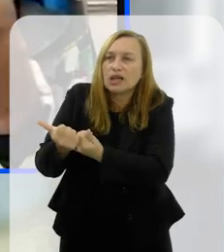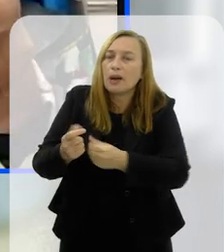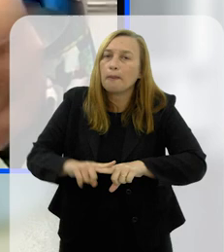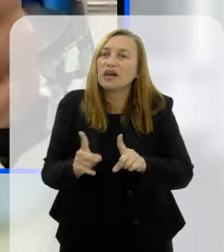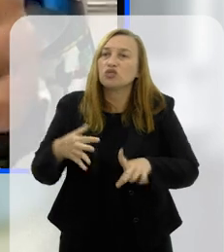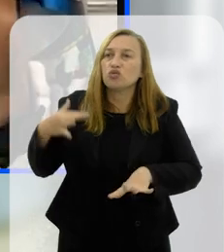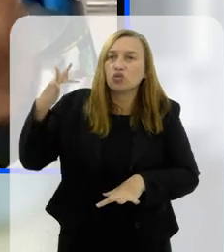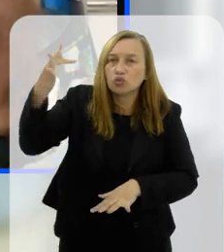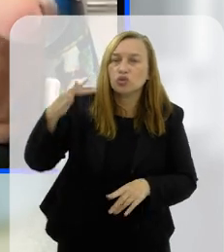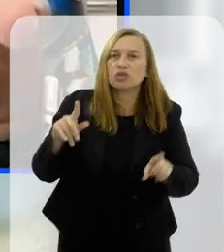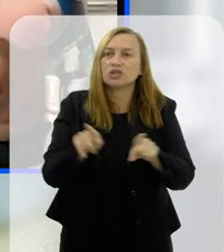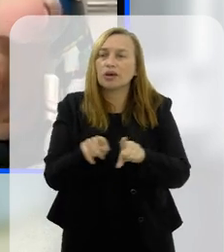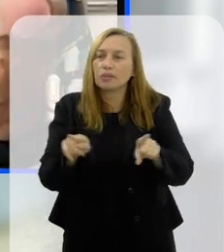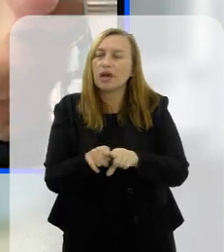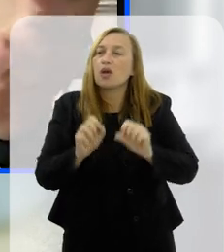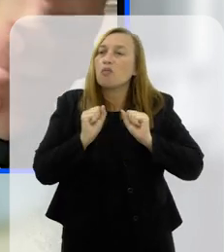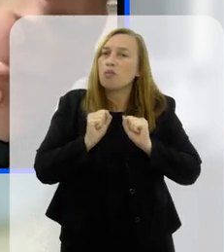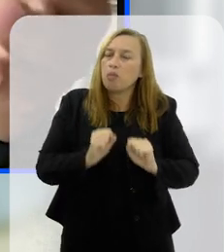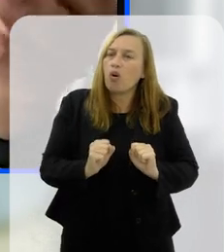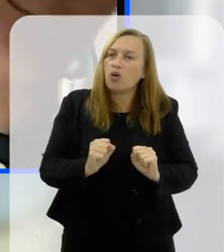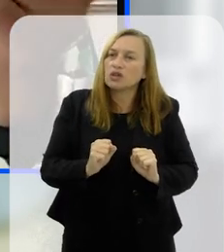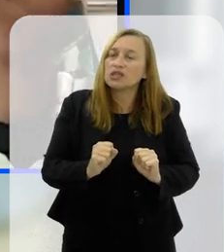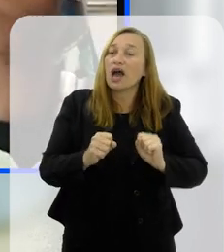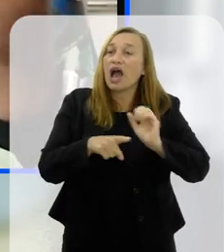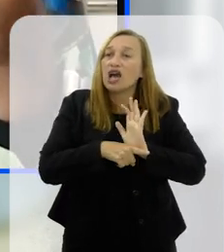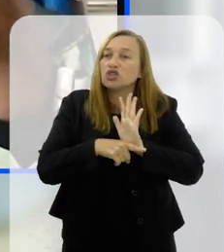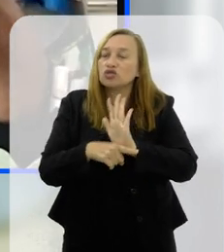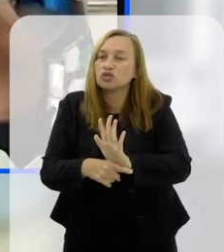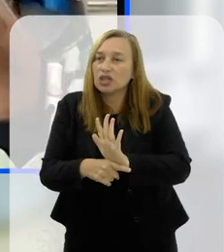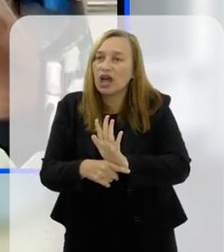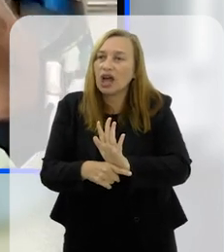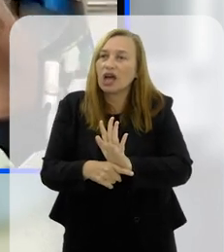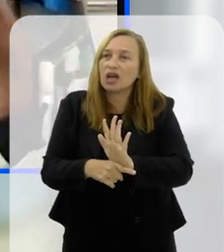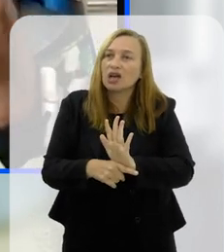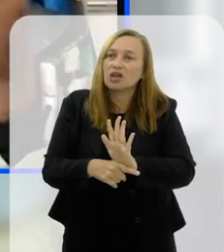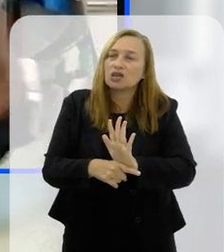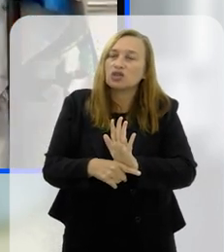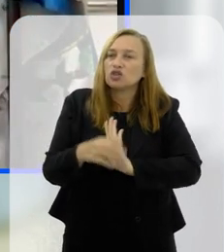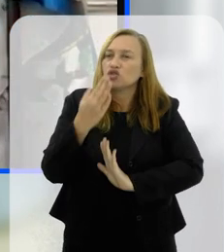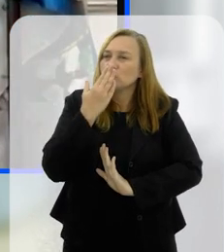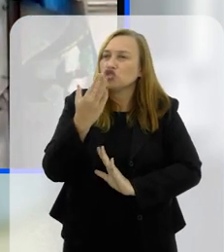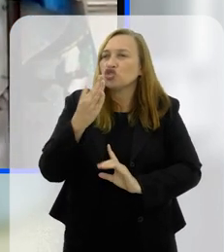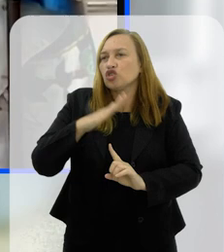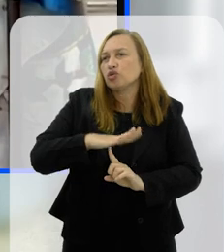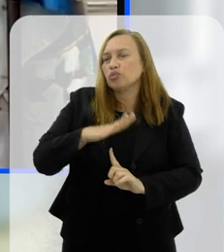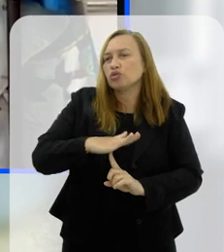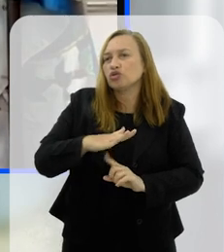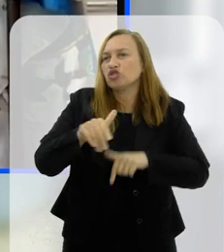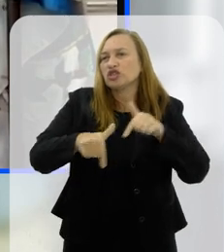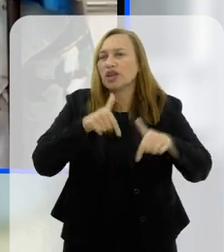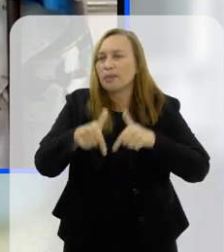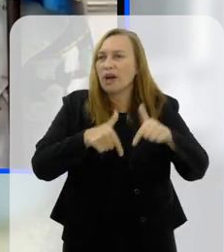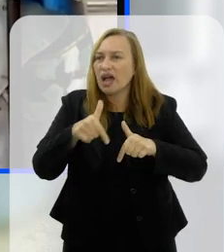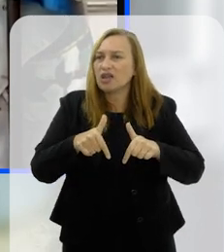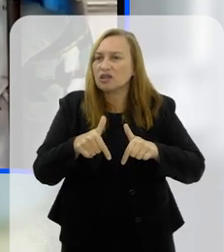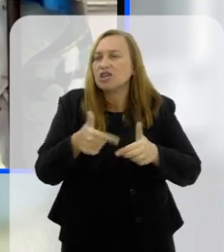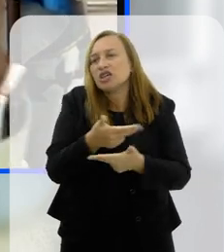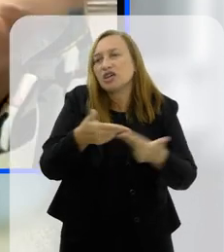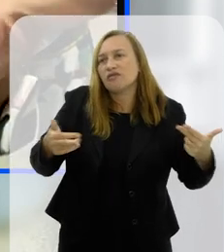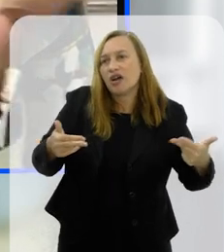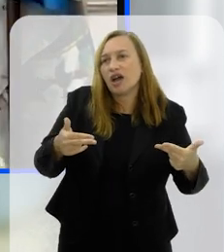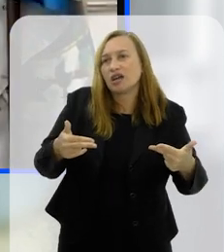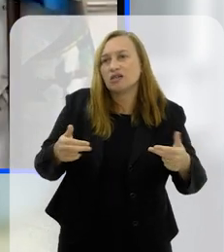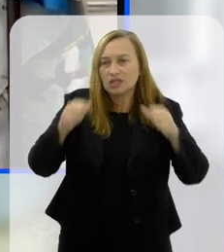ao auxilia mas também que no futuro também eles possam ajudar através de de algum tipo de serviço né que